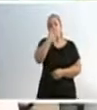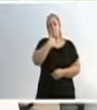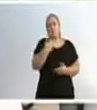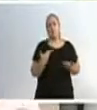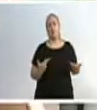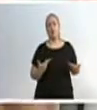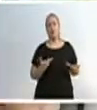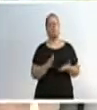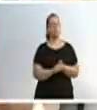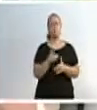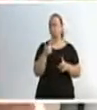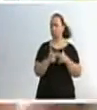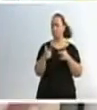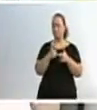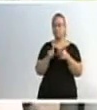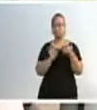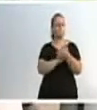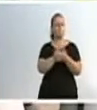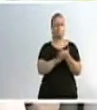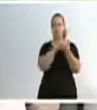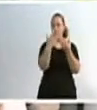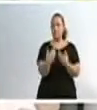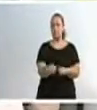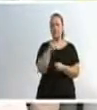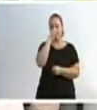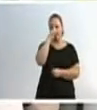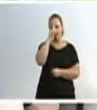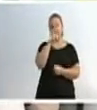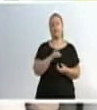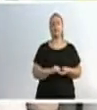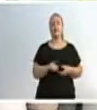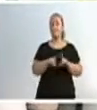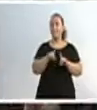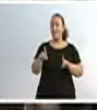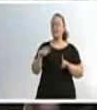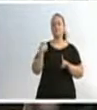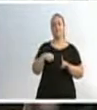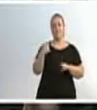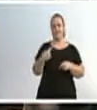tenho problema nenhum de, né, aceitar essas ideias, mas a gente tem que discutir.